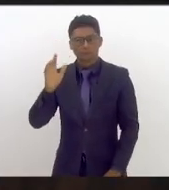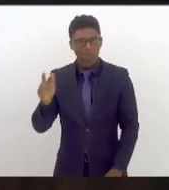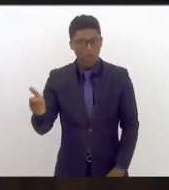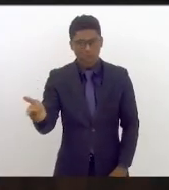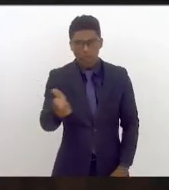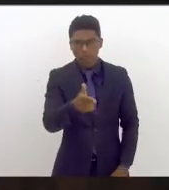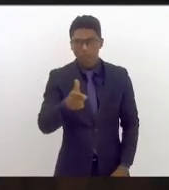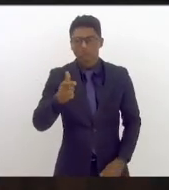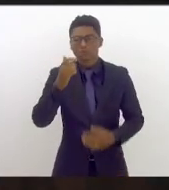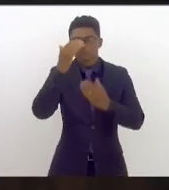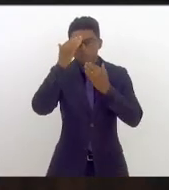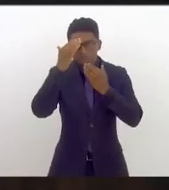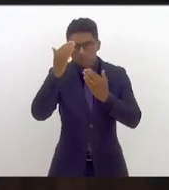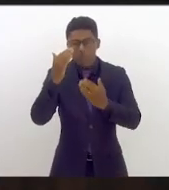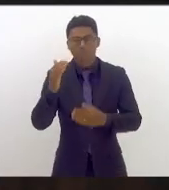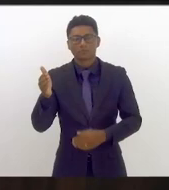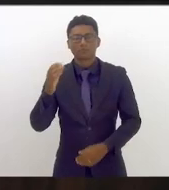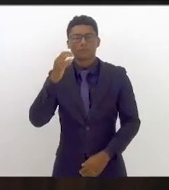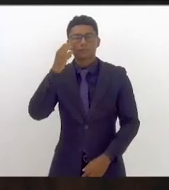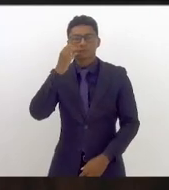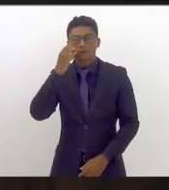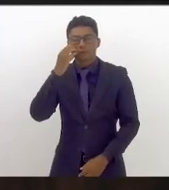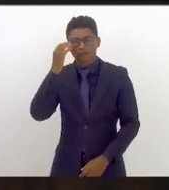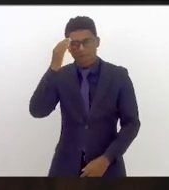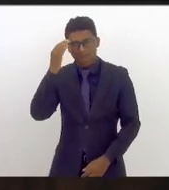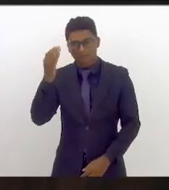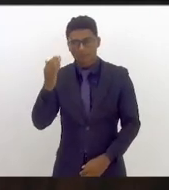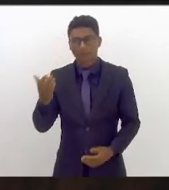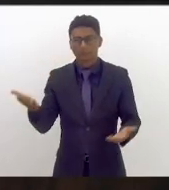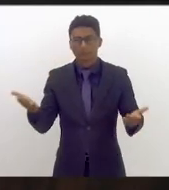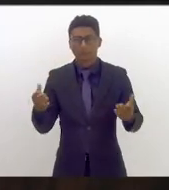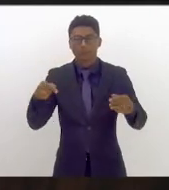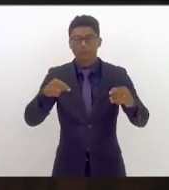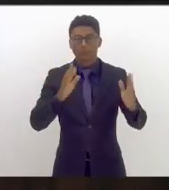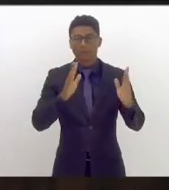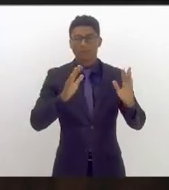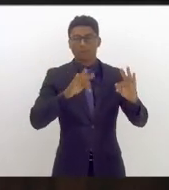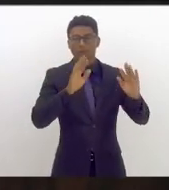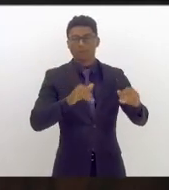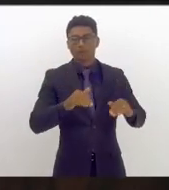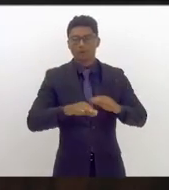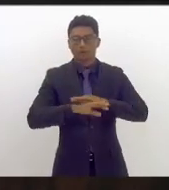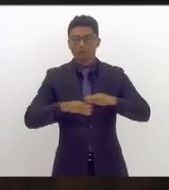inscritos, agradecendo ao deputado Valdec Carneiro, encerra-se o expediente